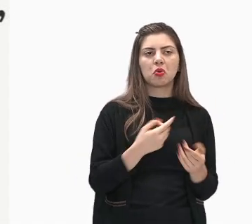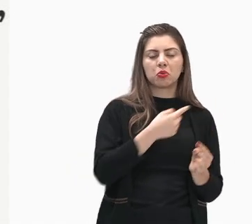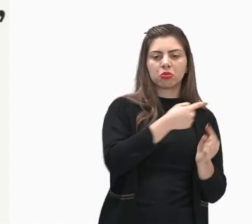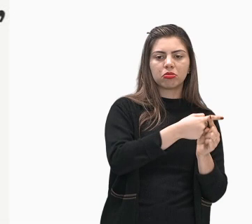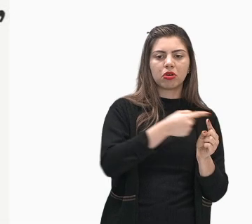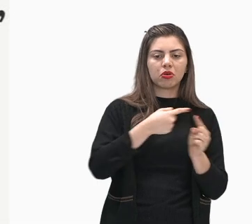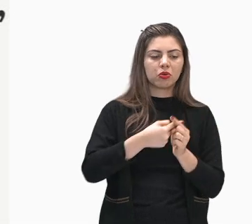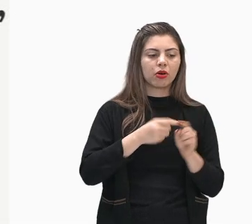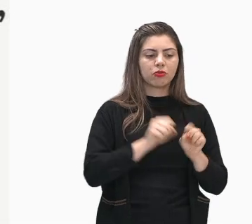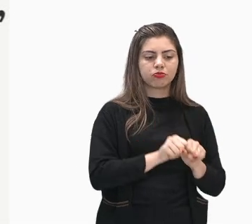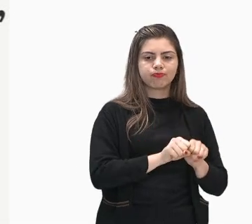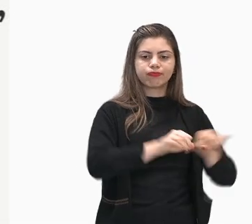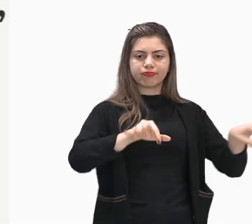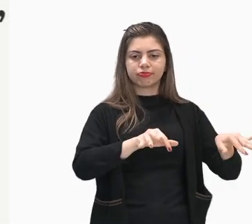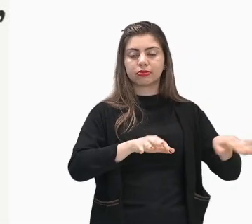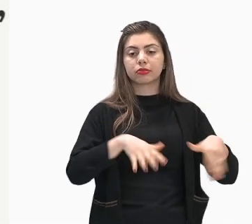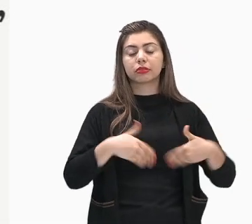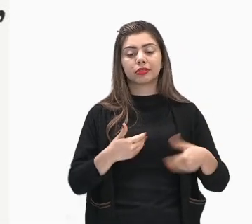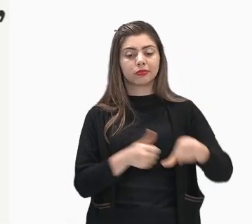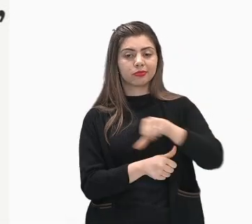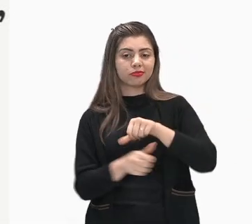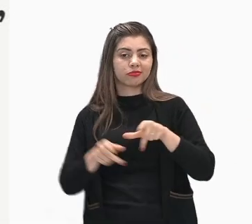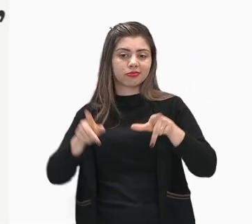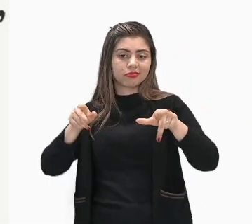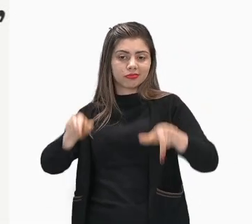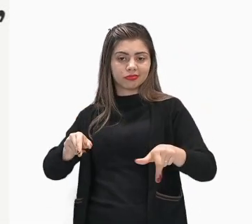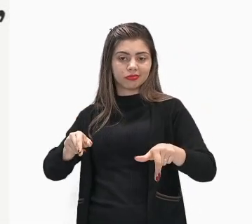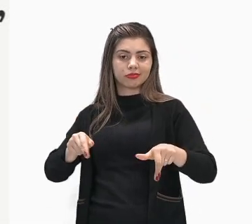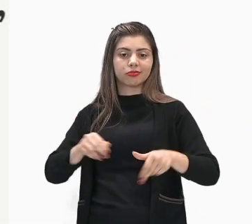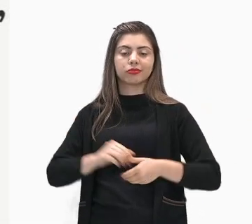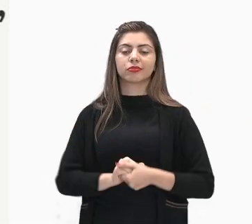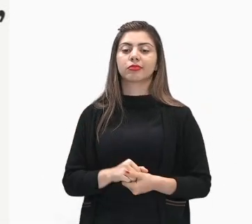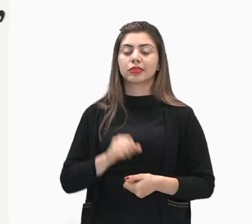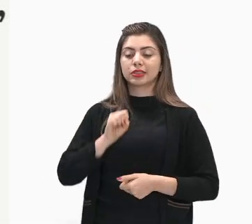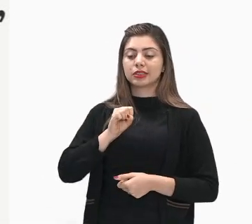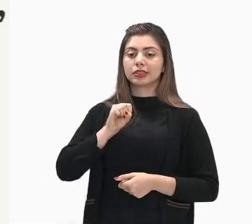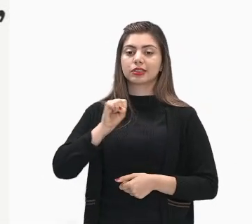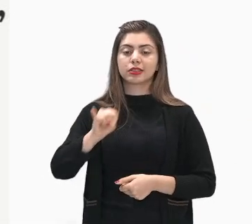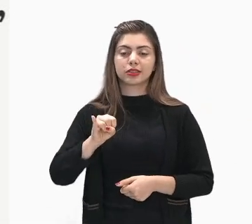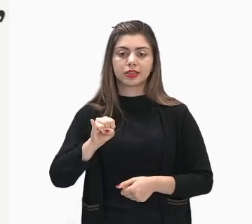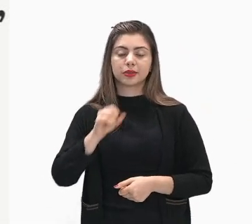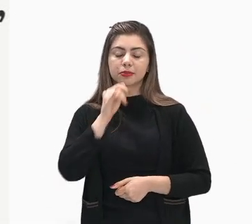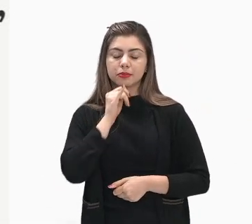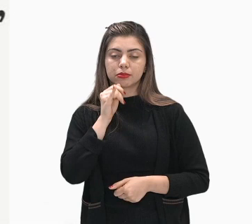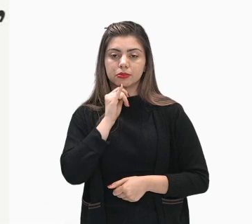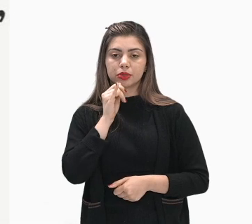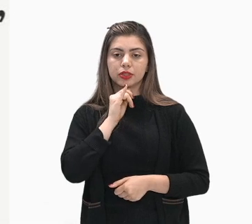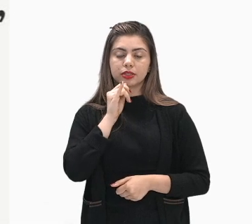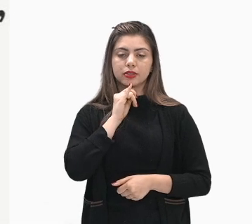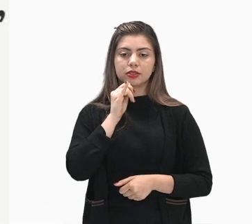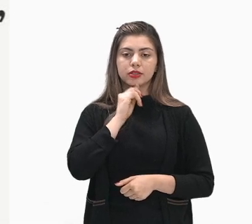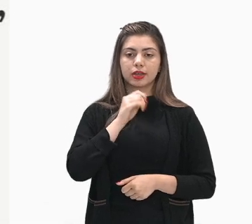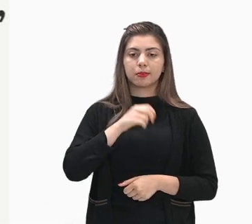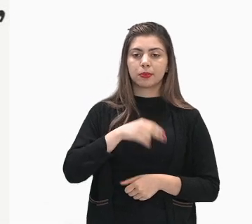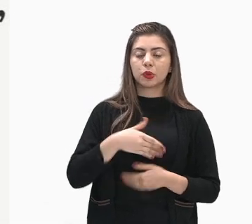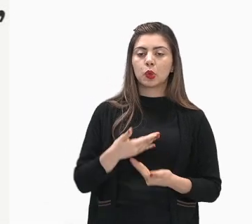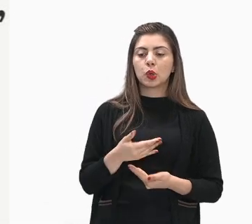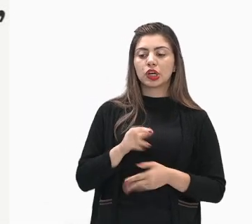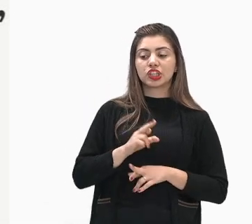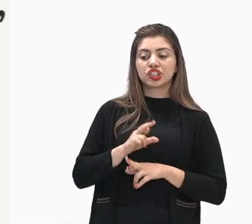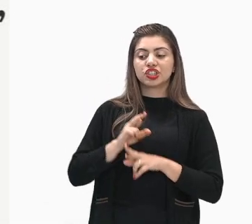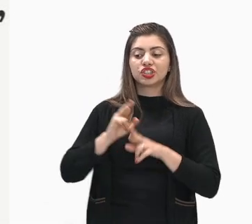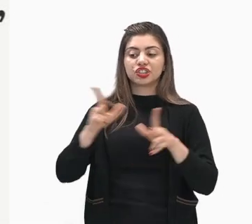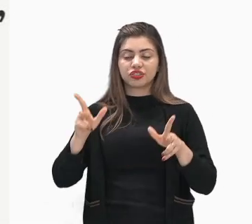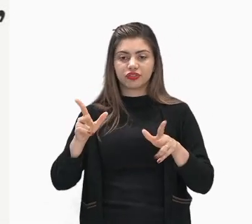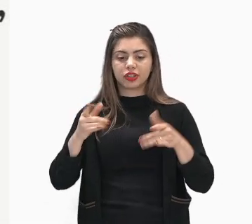que se os polos forem diferentes, vai haver a situação de atração. Então, a situação de